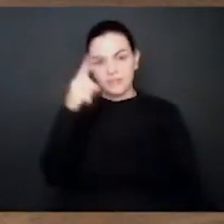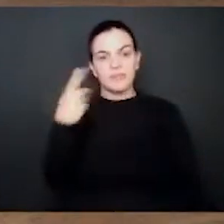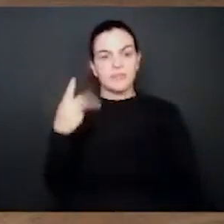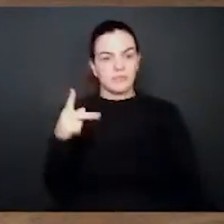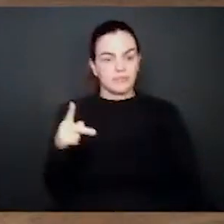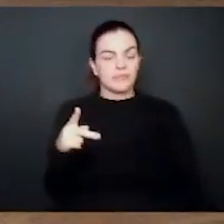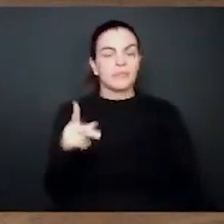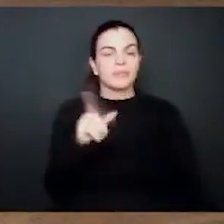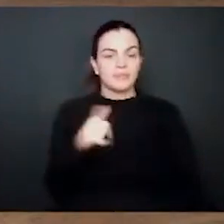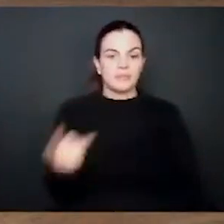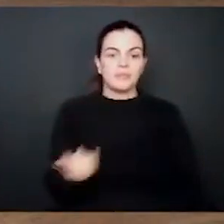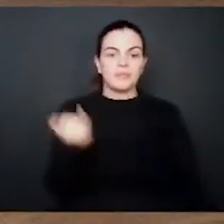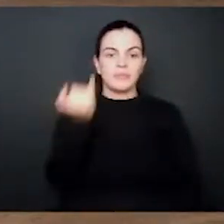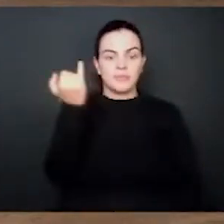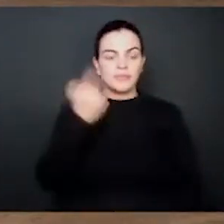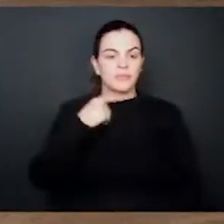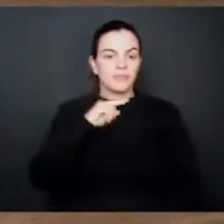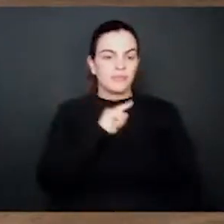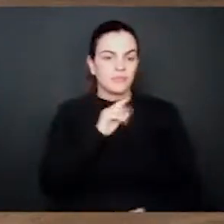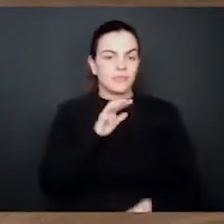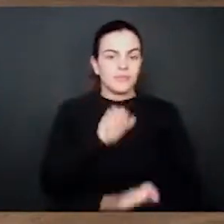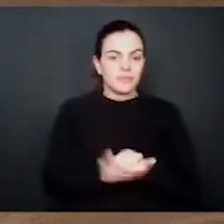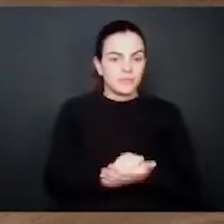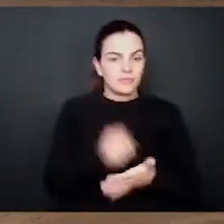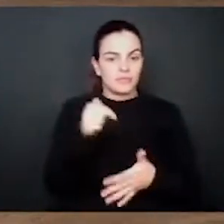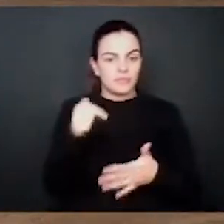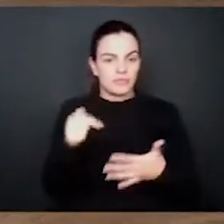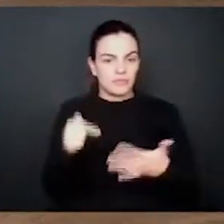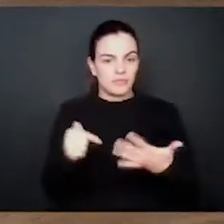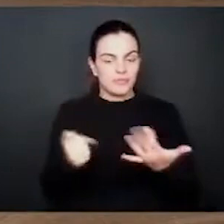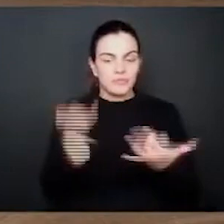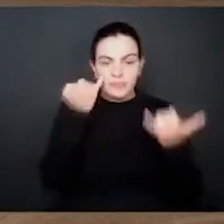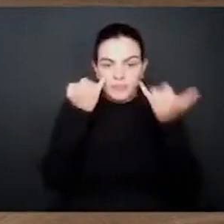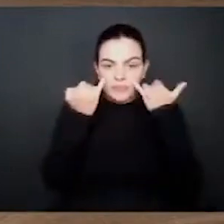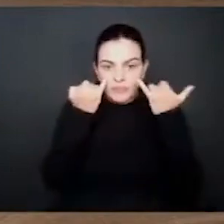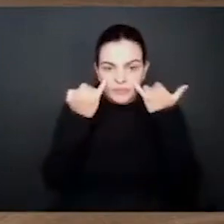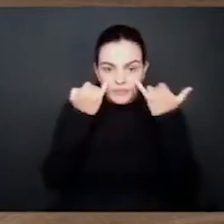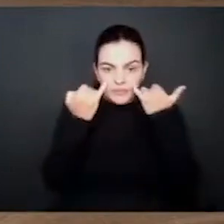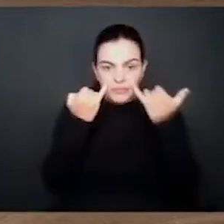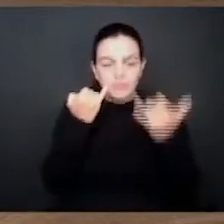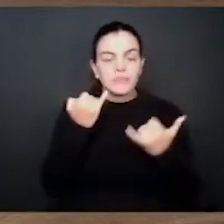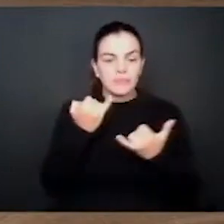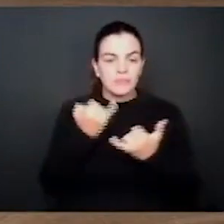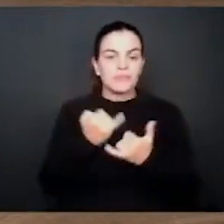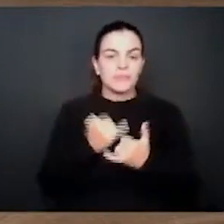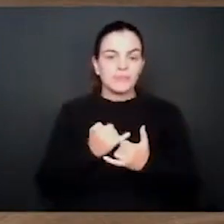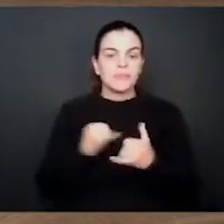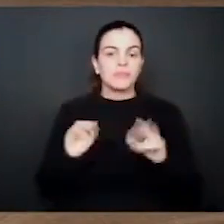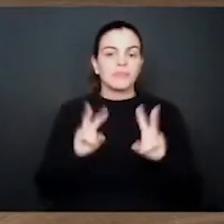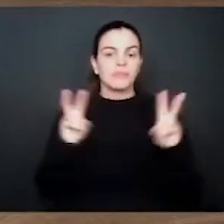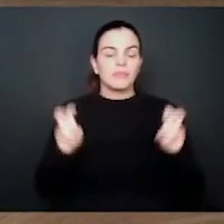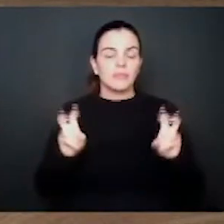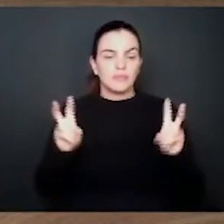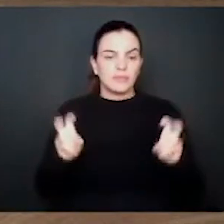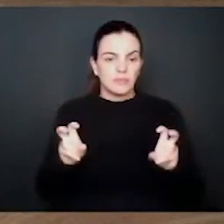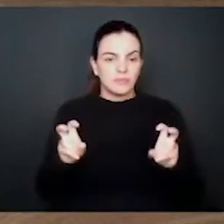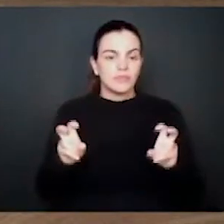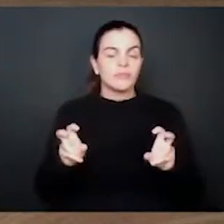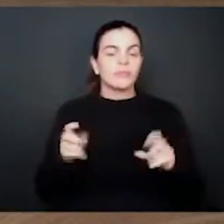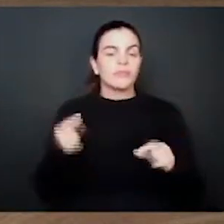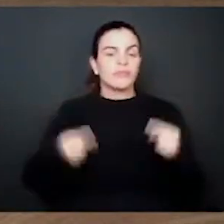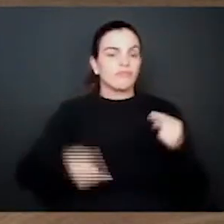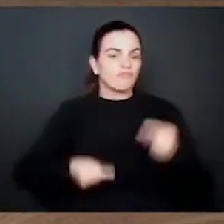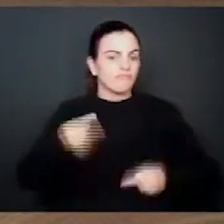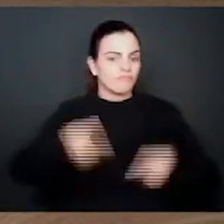fazer alguns registros, algumas informações em relação ao debate, como foi